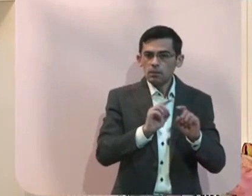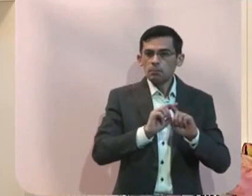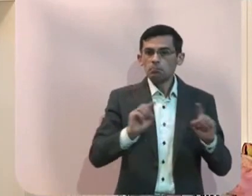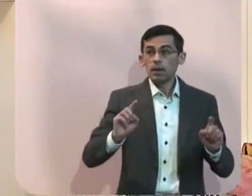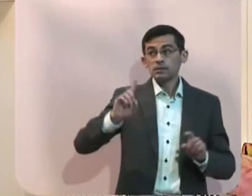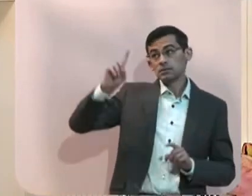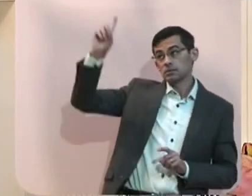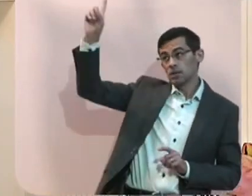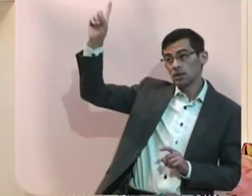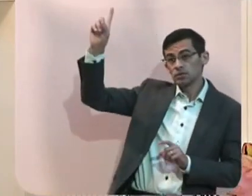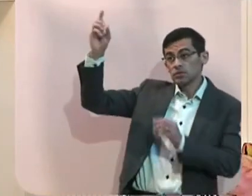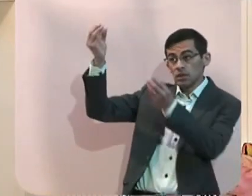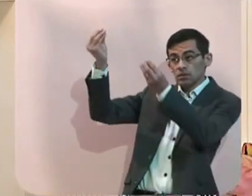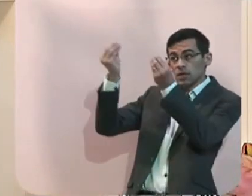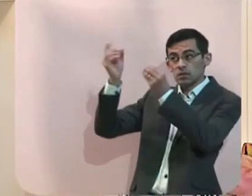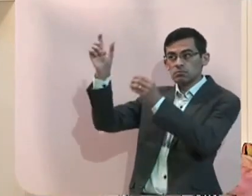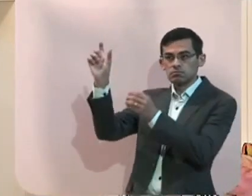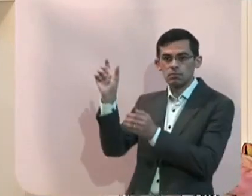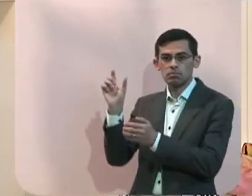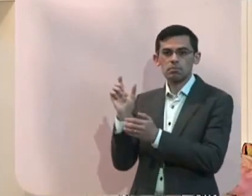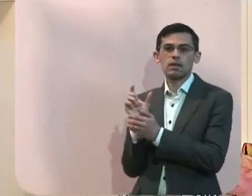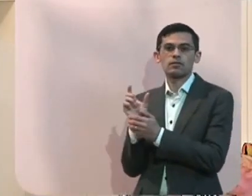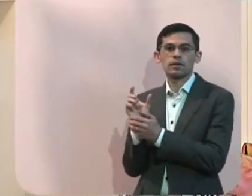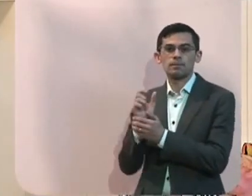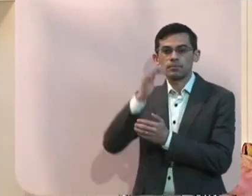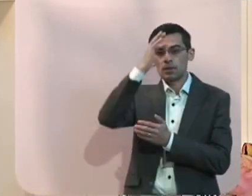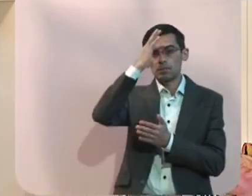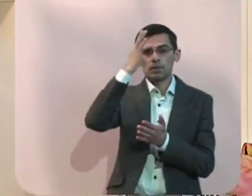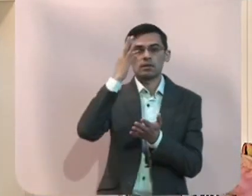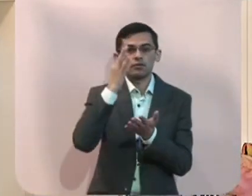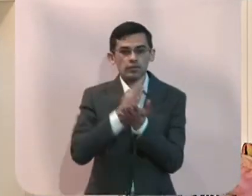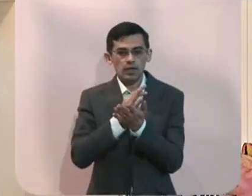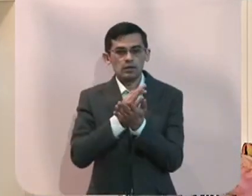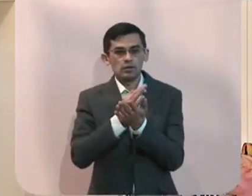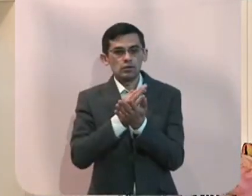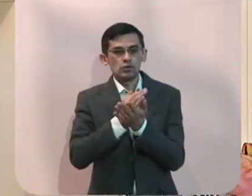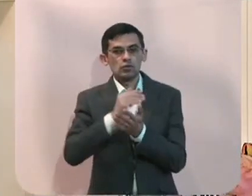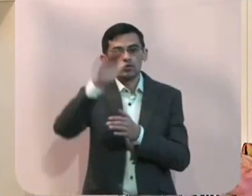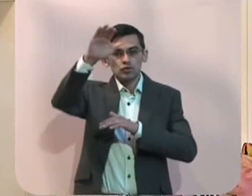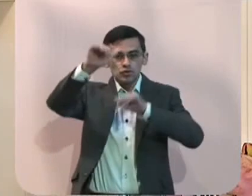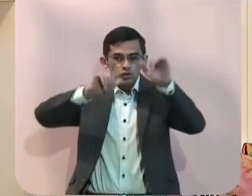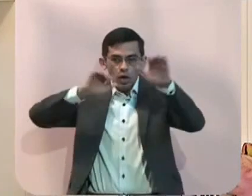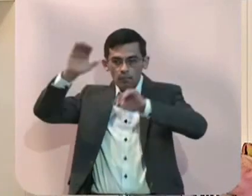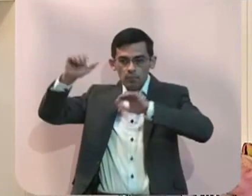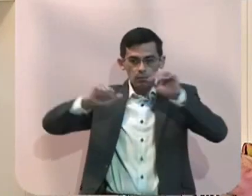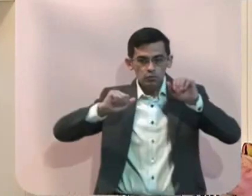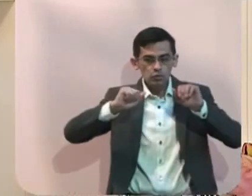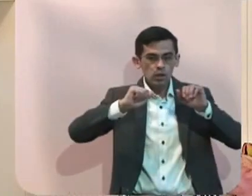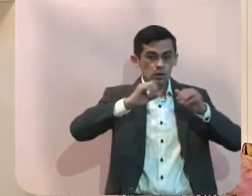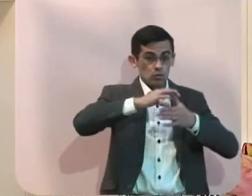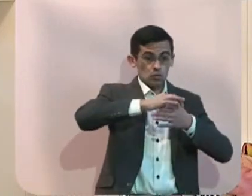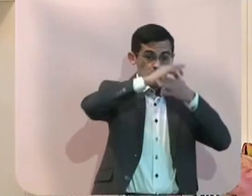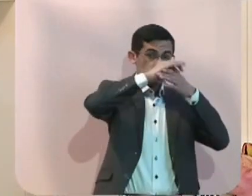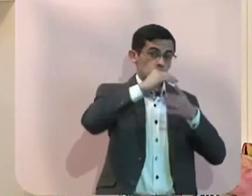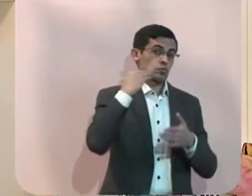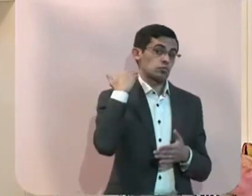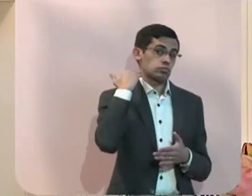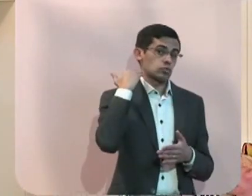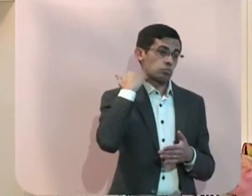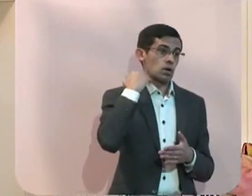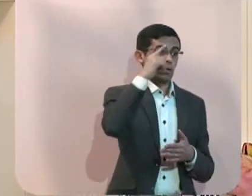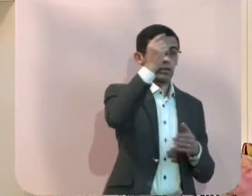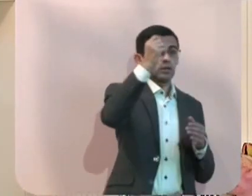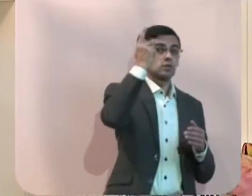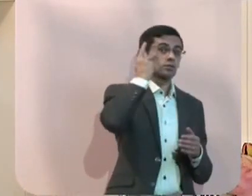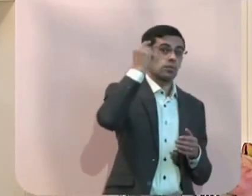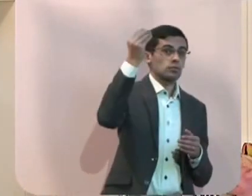Mas Deus tinha nos dado uma palavra. E, pela fé, a gente convocou a diretoria do Bradesco para sair de São Paulo, não é,